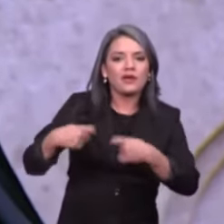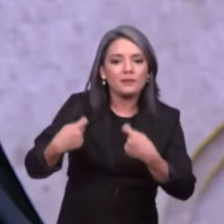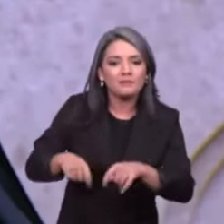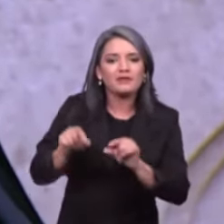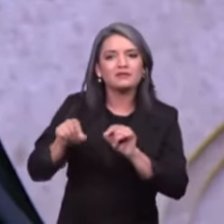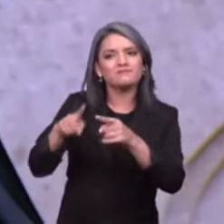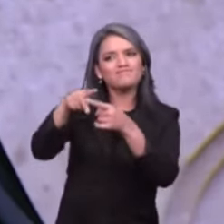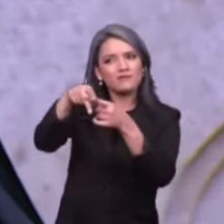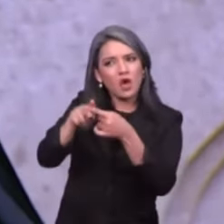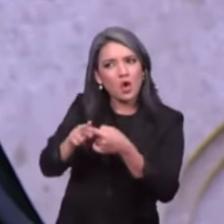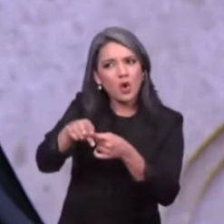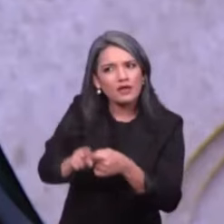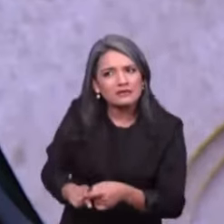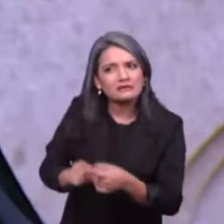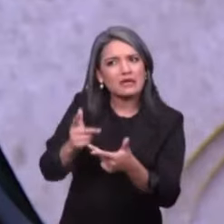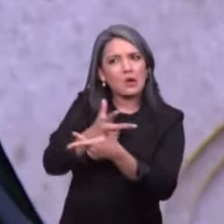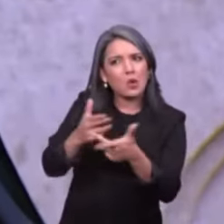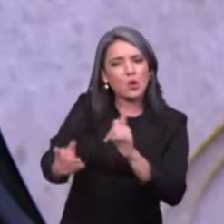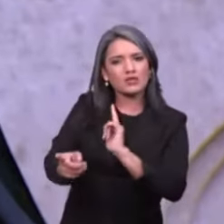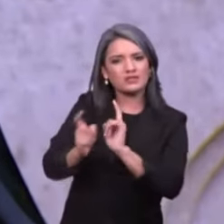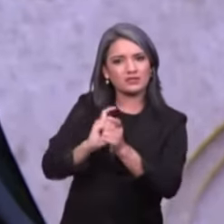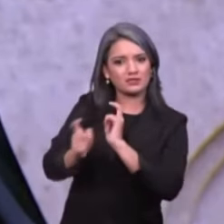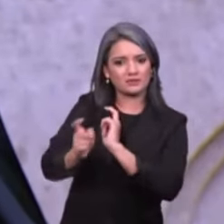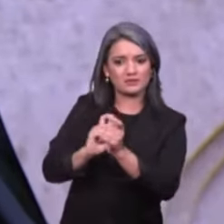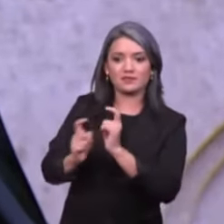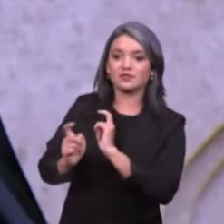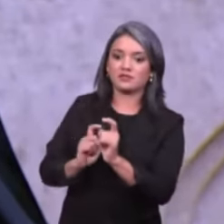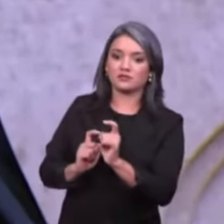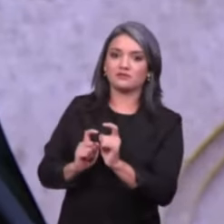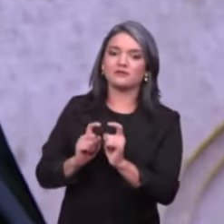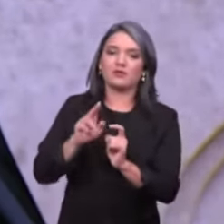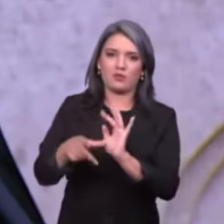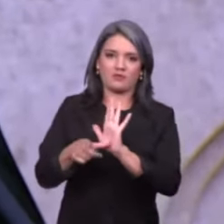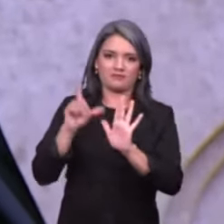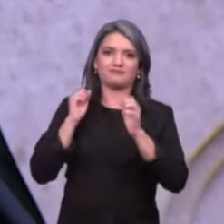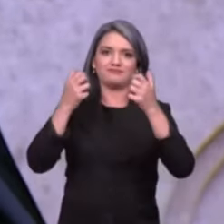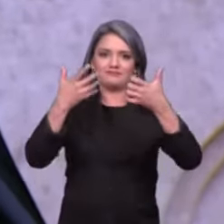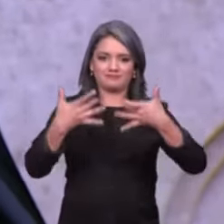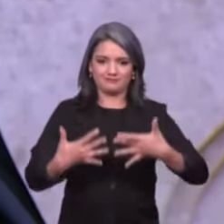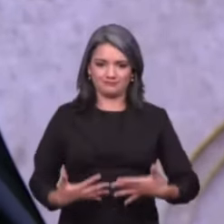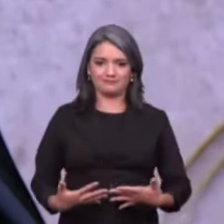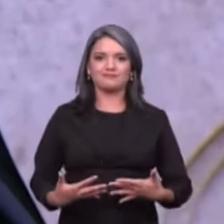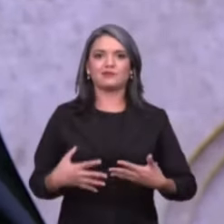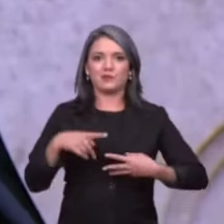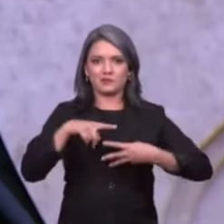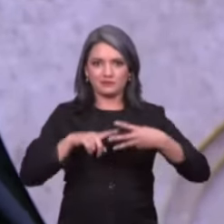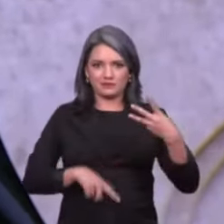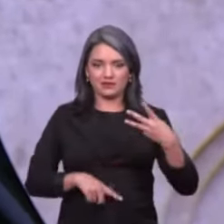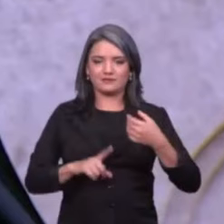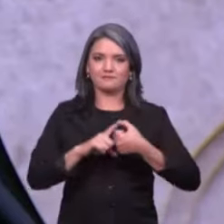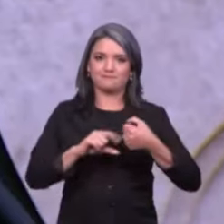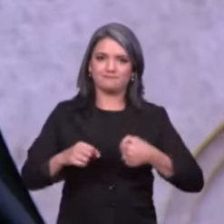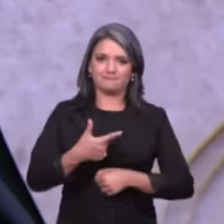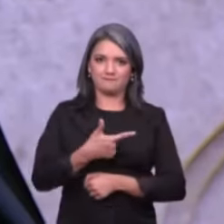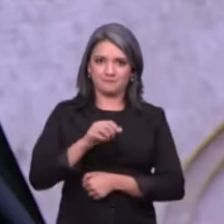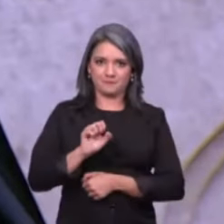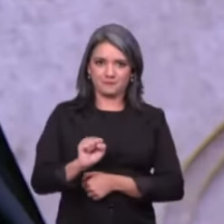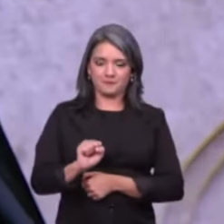com sanções administrativas, como essas que eu acabo de ler e que constam do artigo